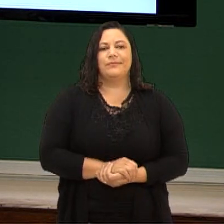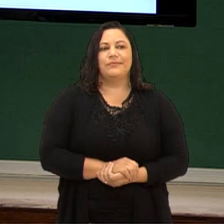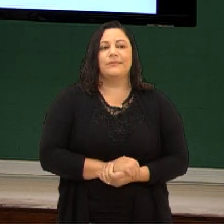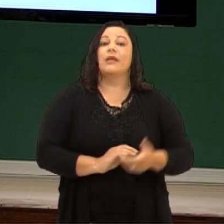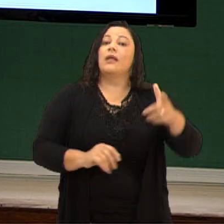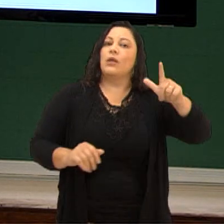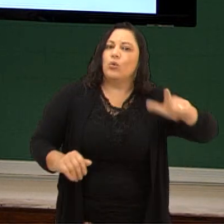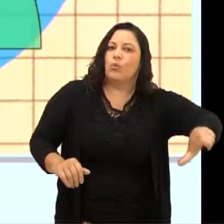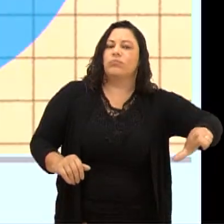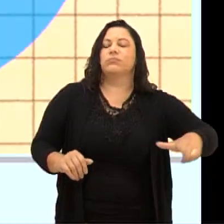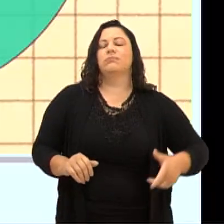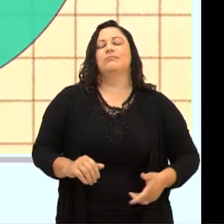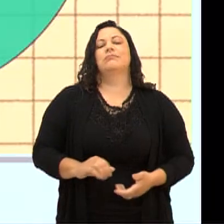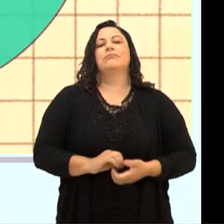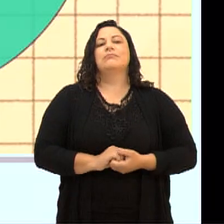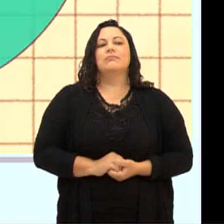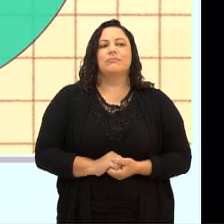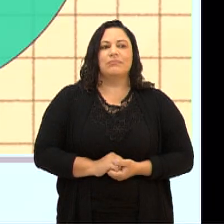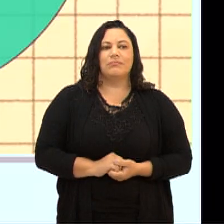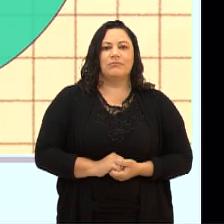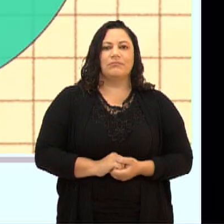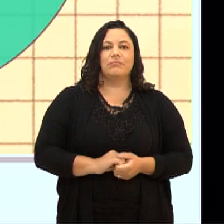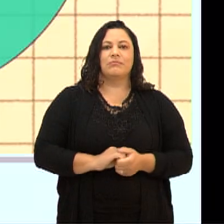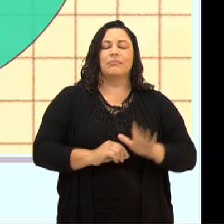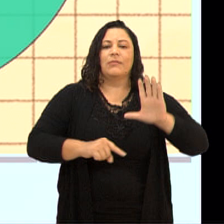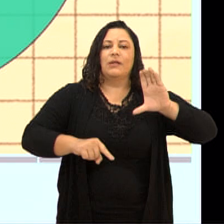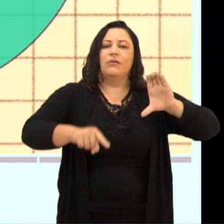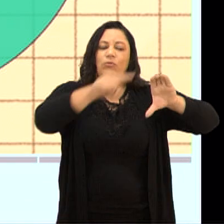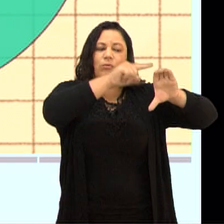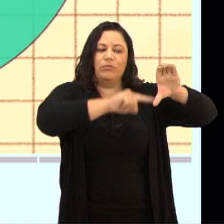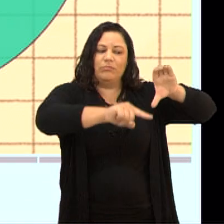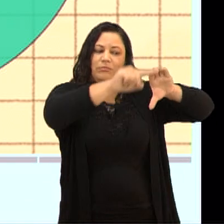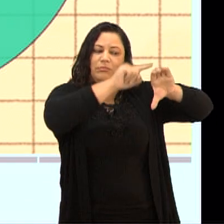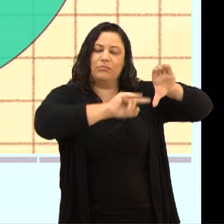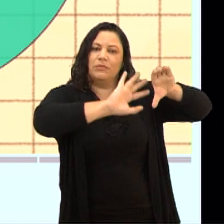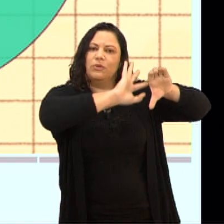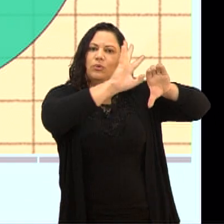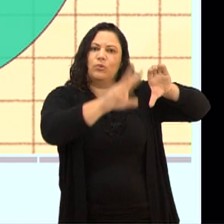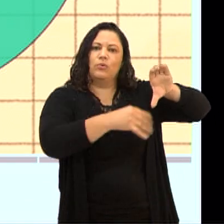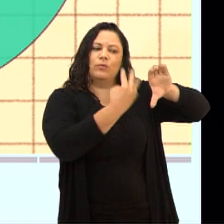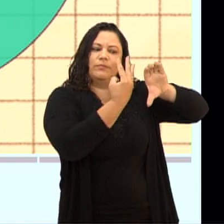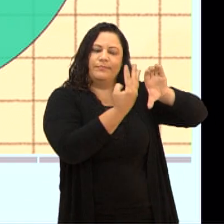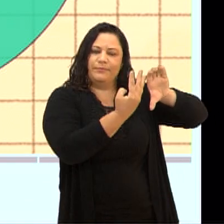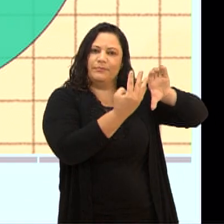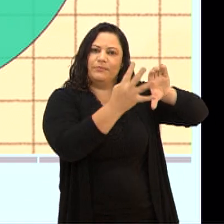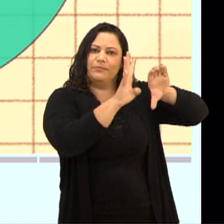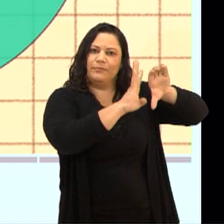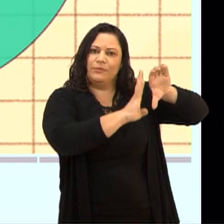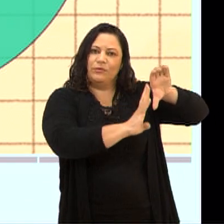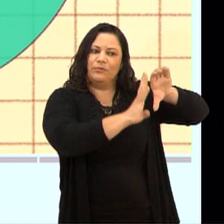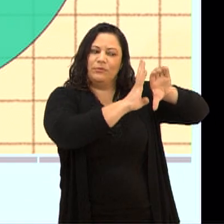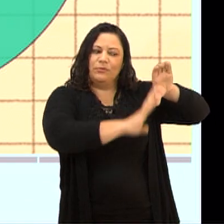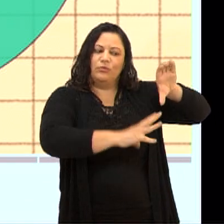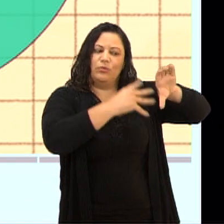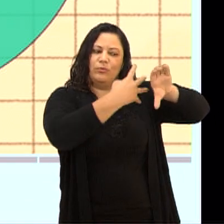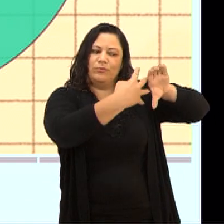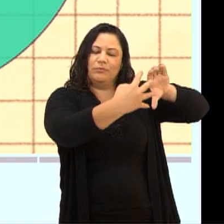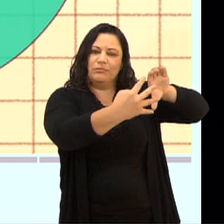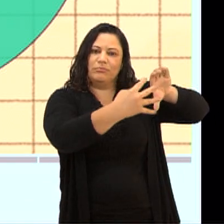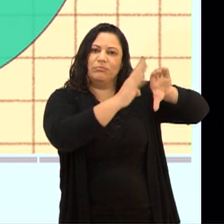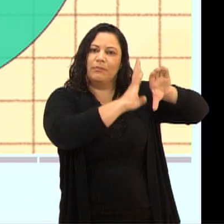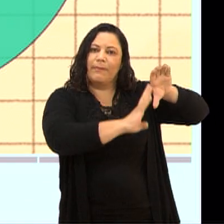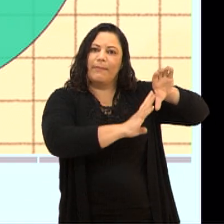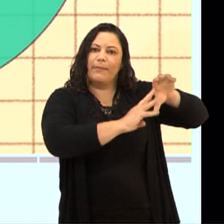E outra vez, eu preenchi todo o meu círculo com 4 partes apenas. Então quer dizer que o que é? Que eu